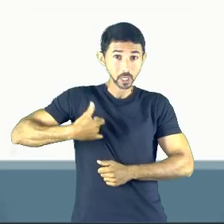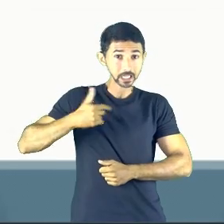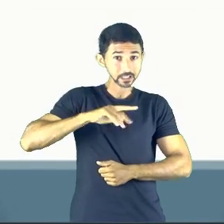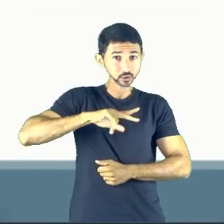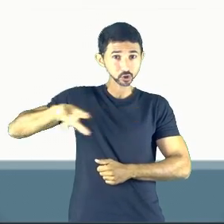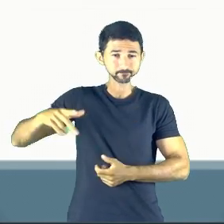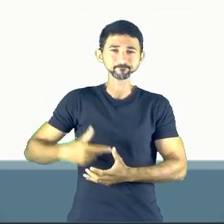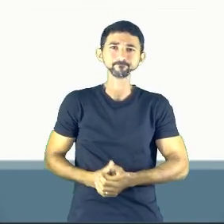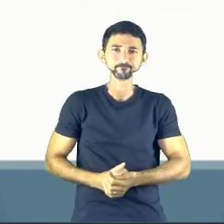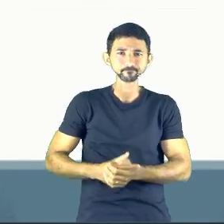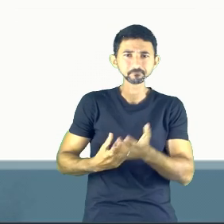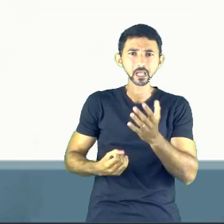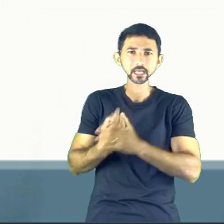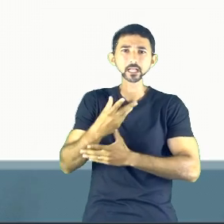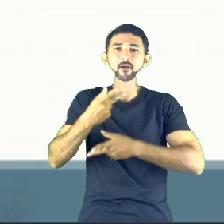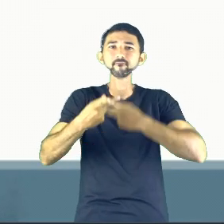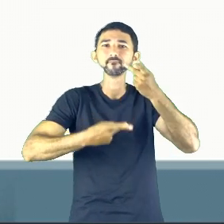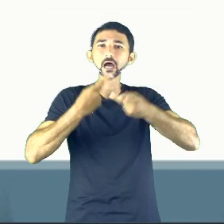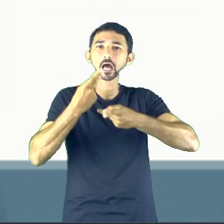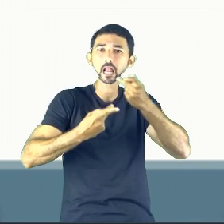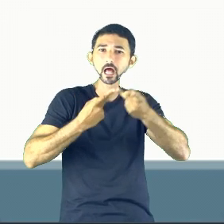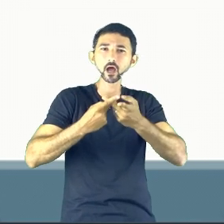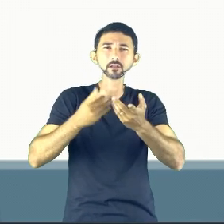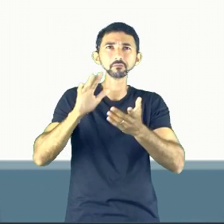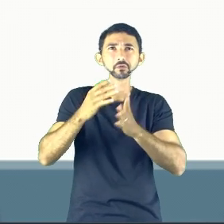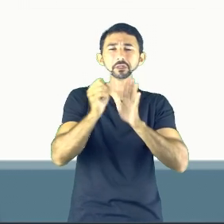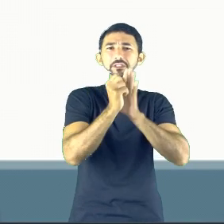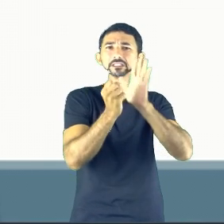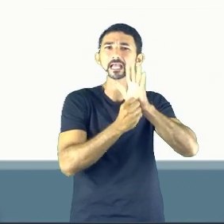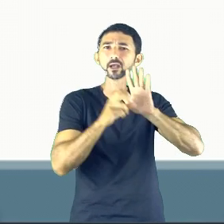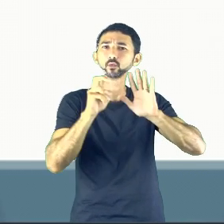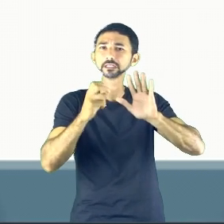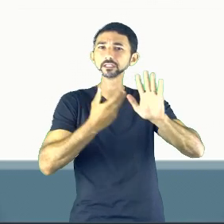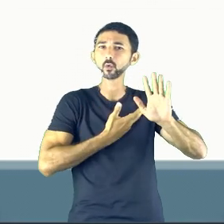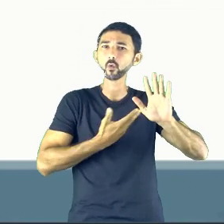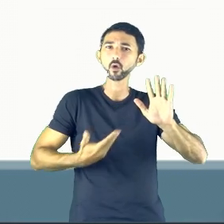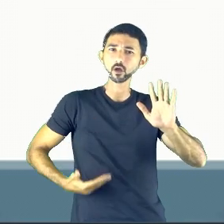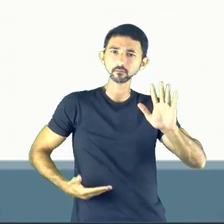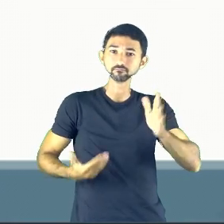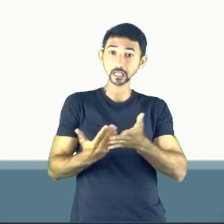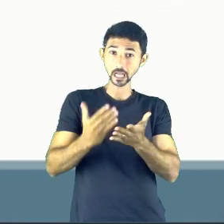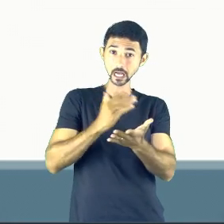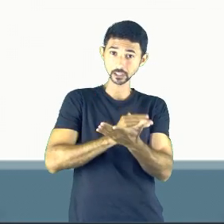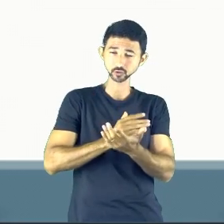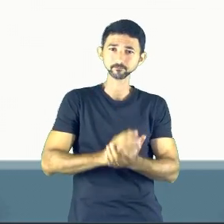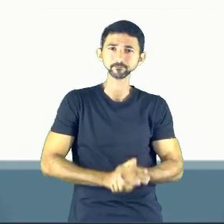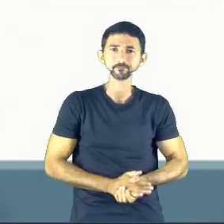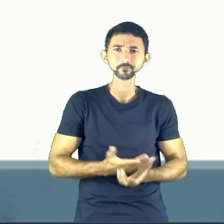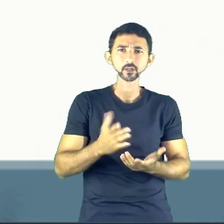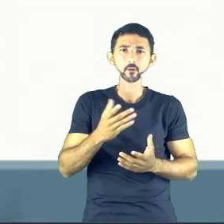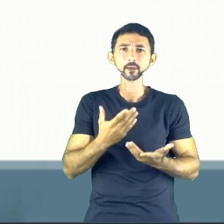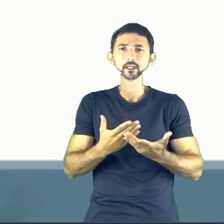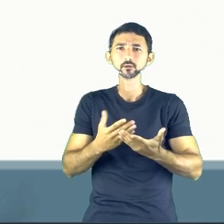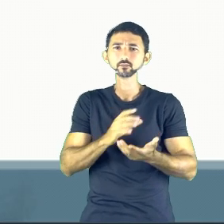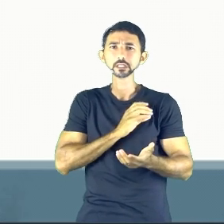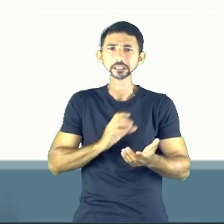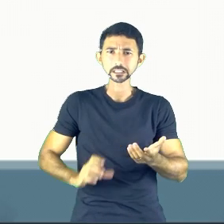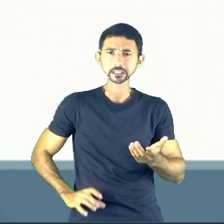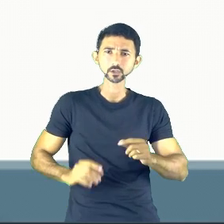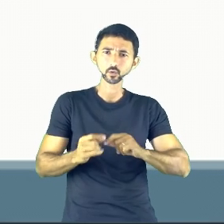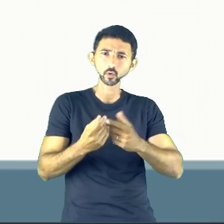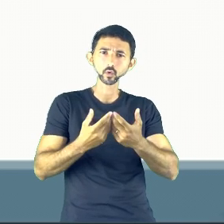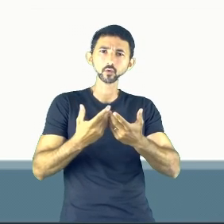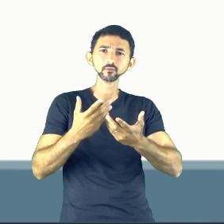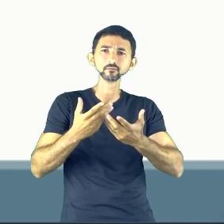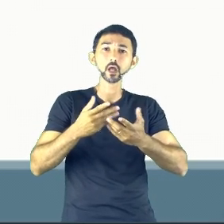pessoas de diferentes idades. Nascida da tradição oral por volta do século V a.C., que são aqueles 2.500